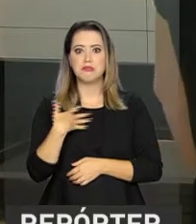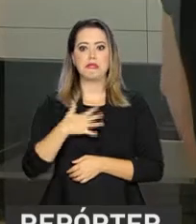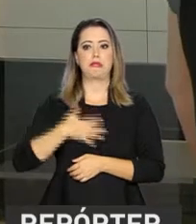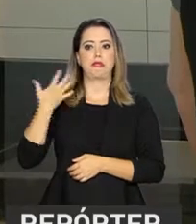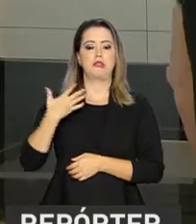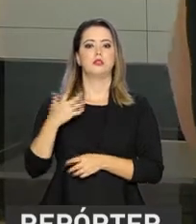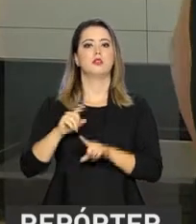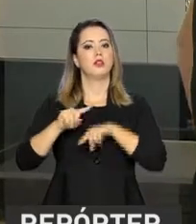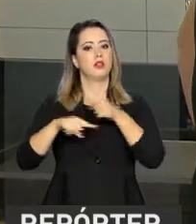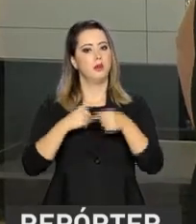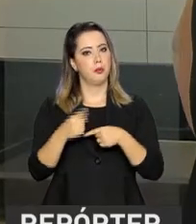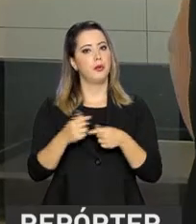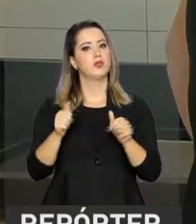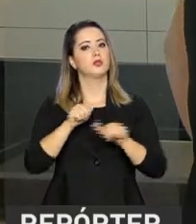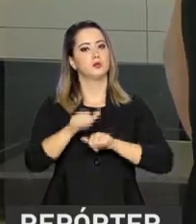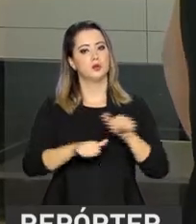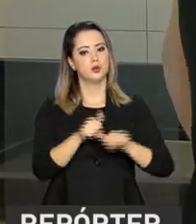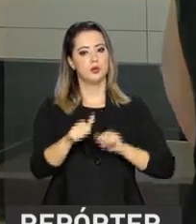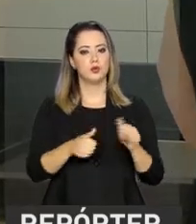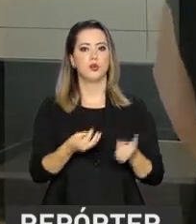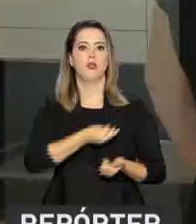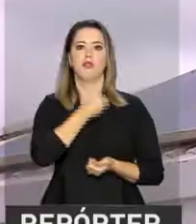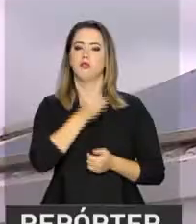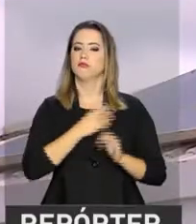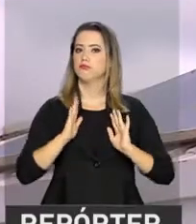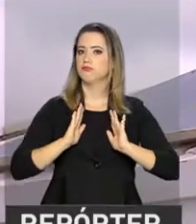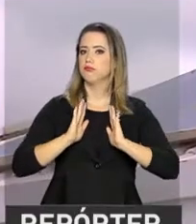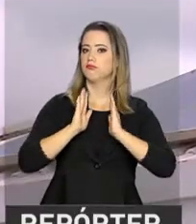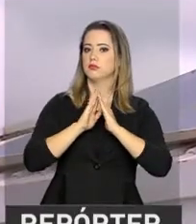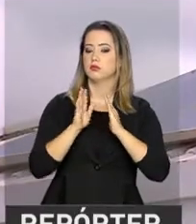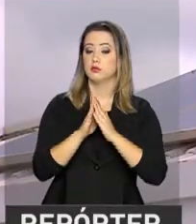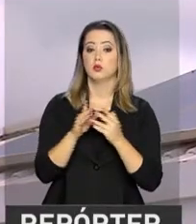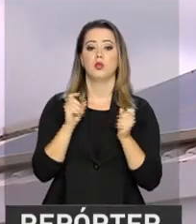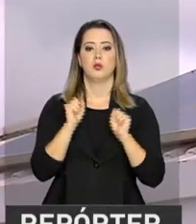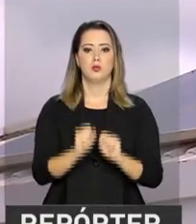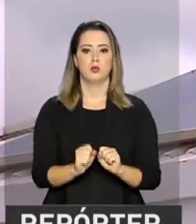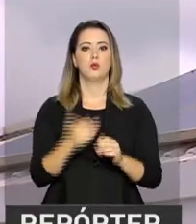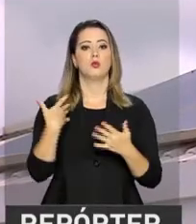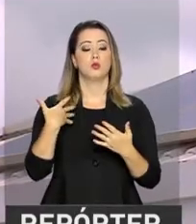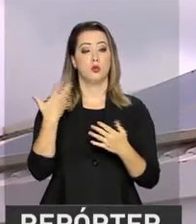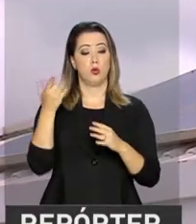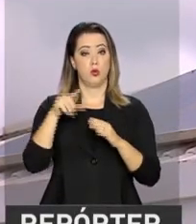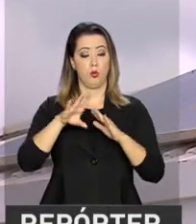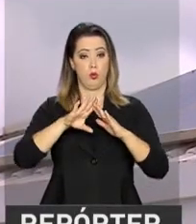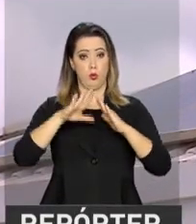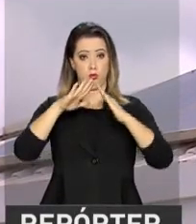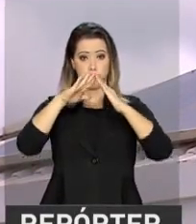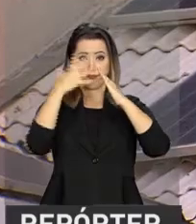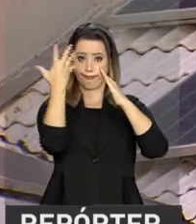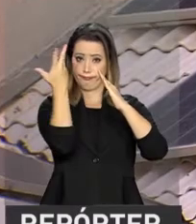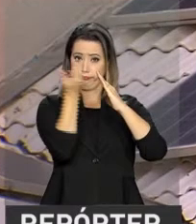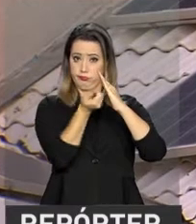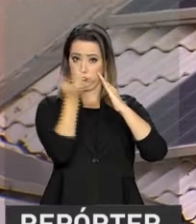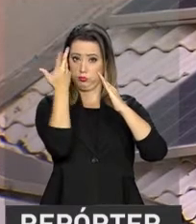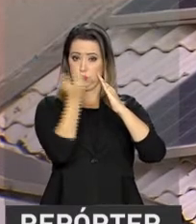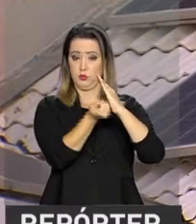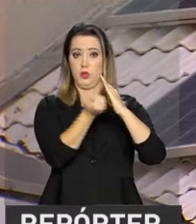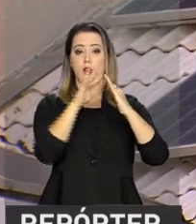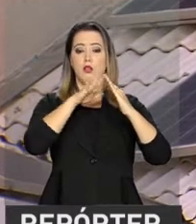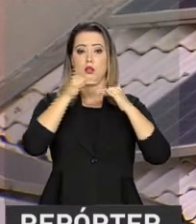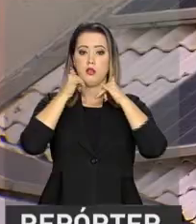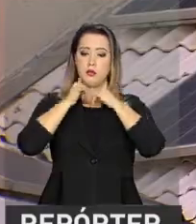resolveram mudar radicalmente os hábitos em casa uma das medidas foi a instalação de um sistema de aquecimento e geração